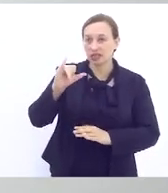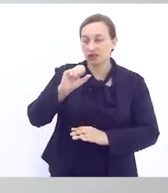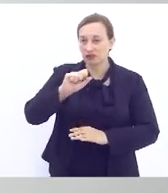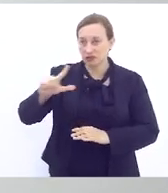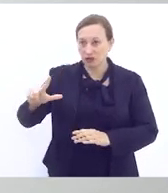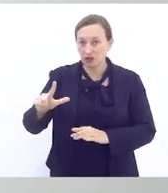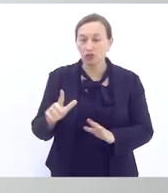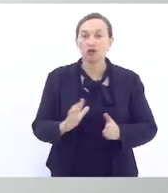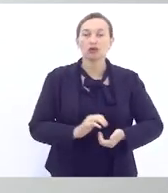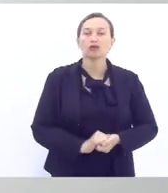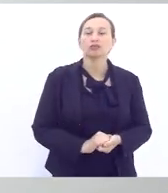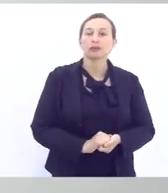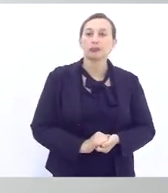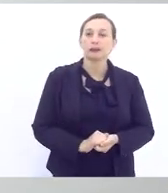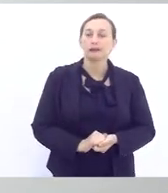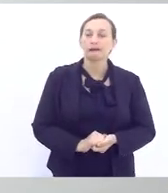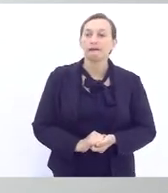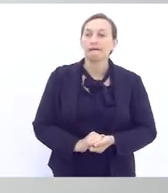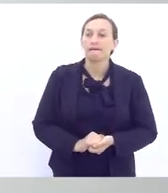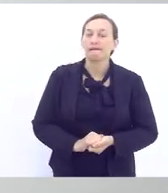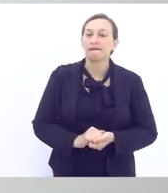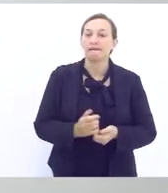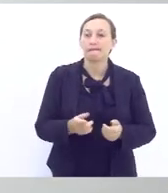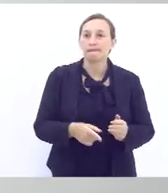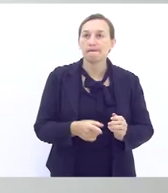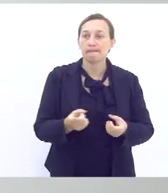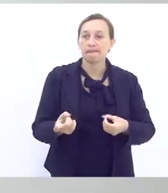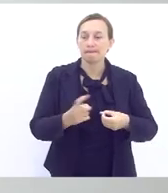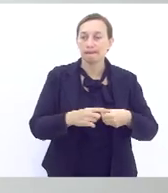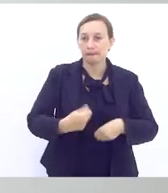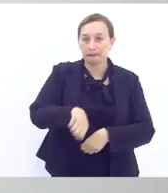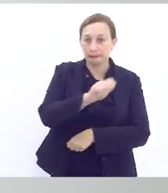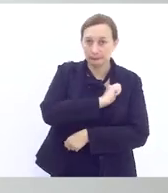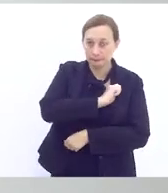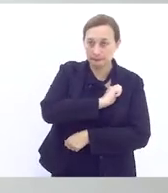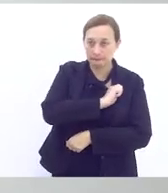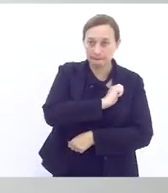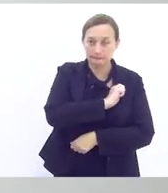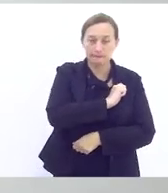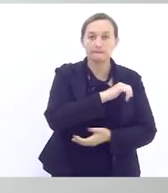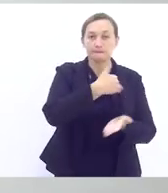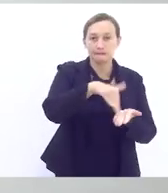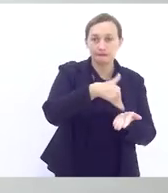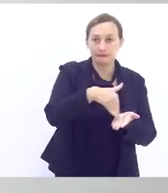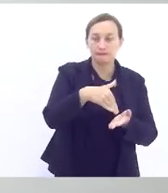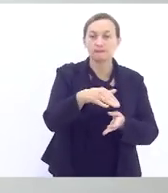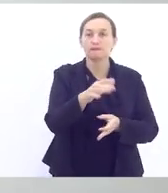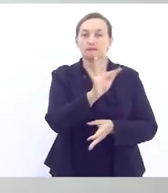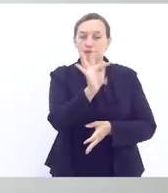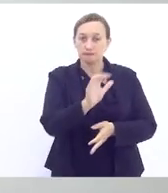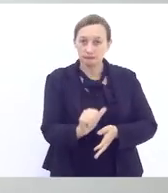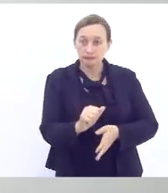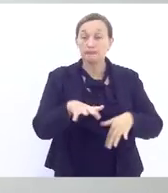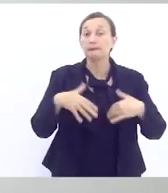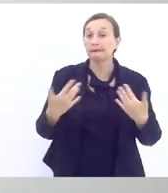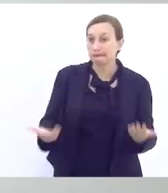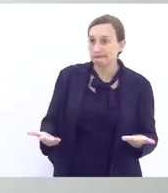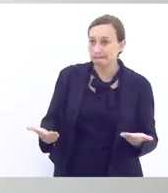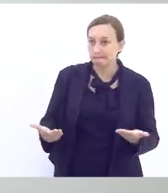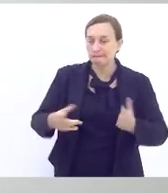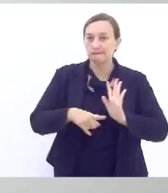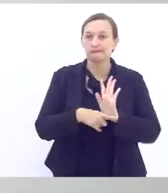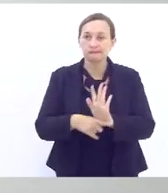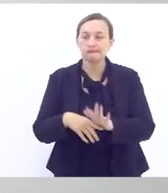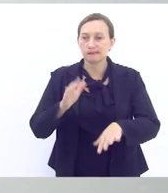o pessoal da recuperação fiscal do regime de recuperação fiscal que está na secretaria de fazenda então para